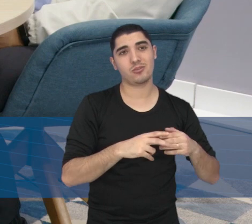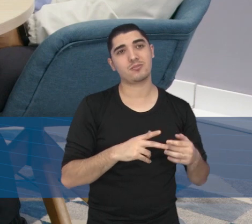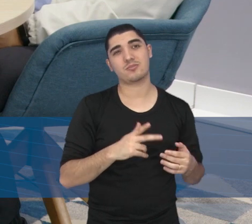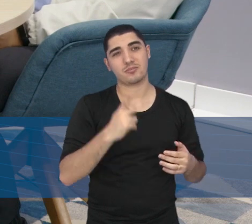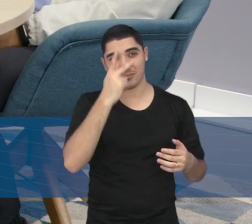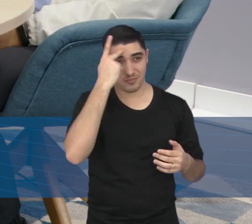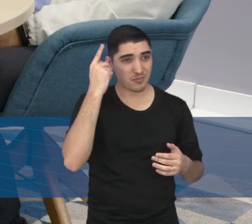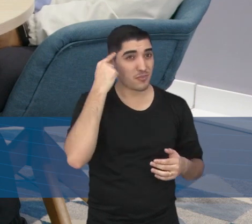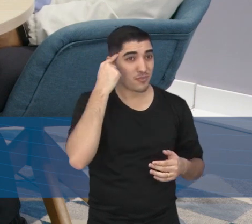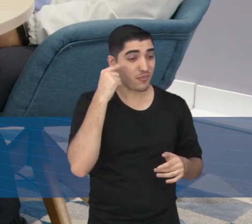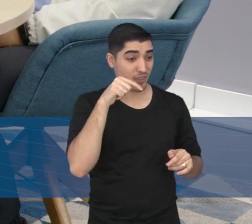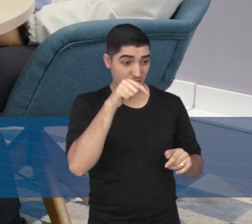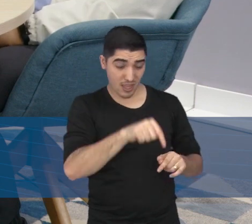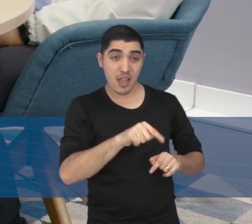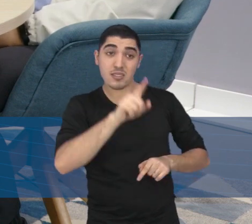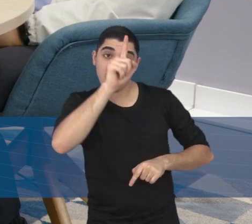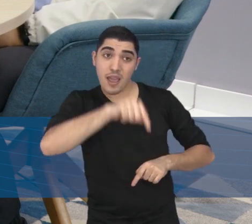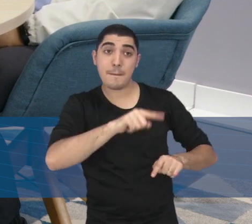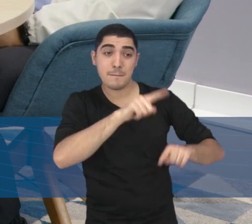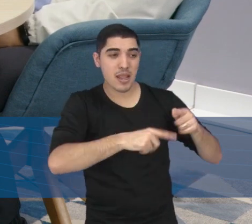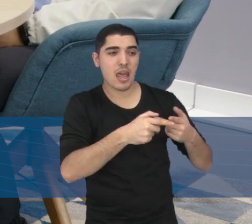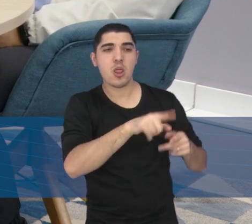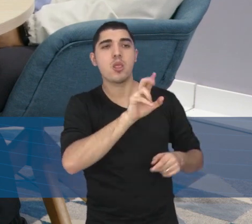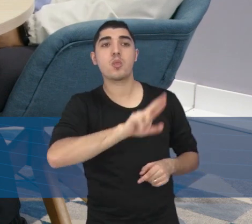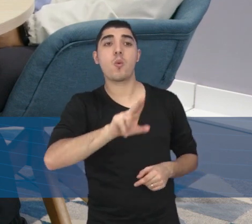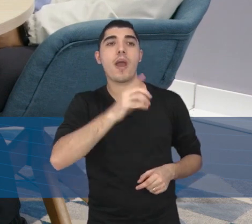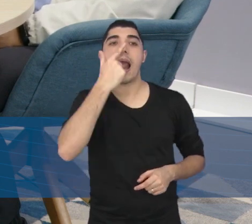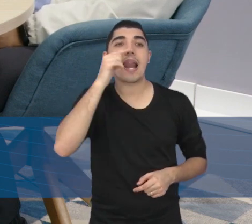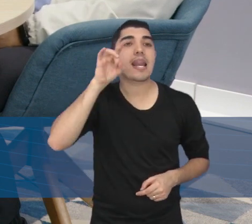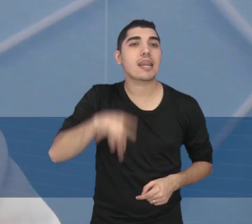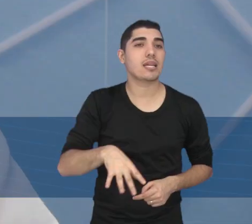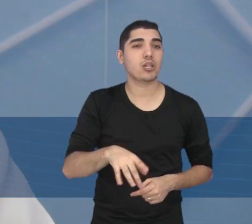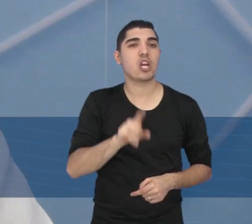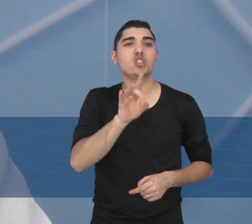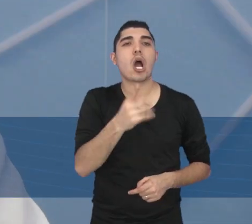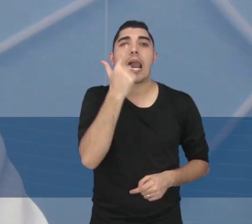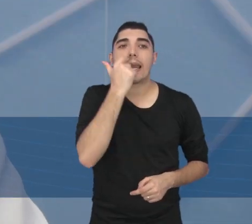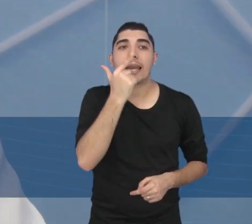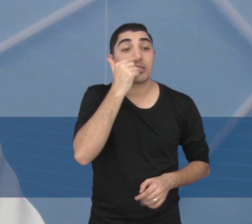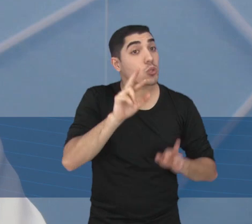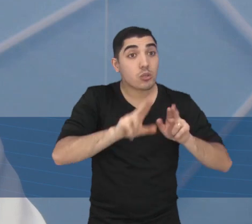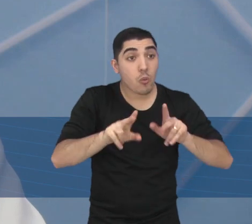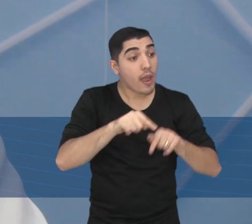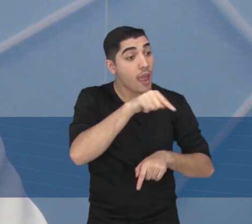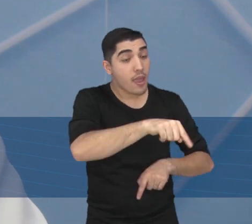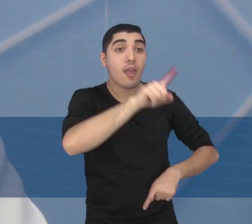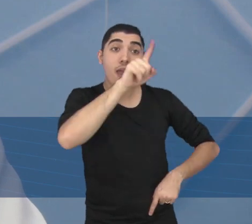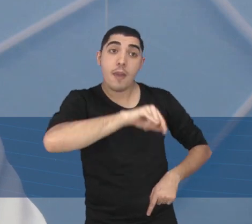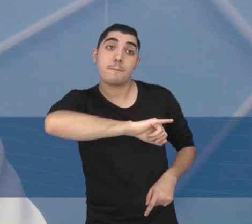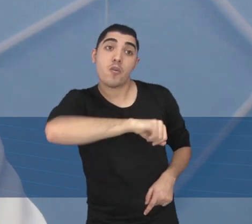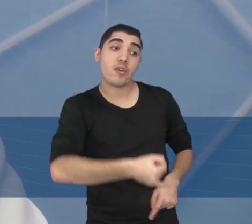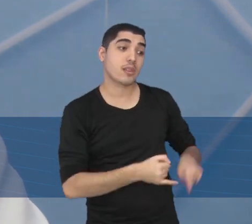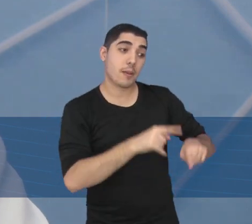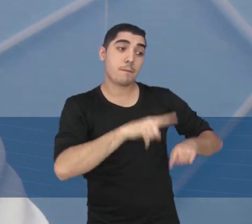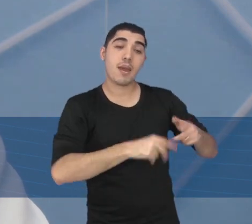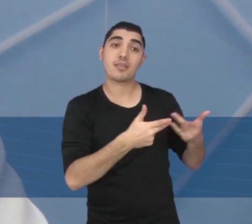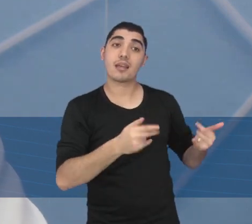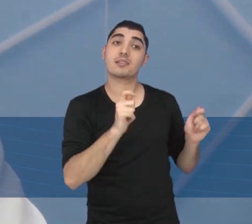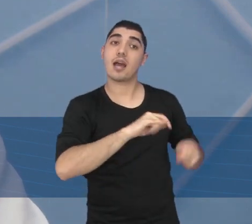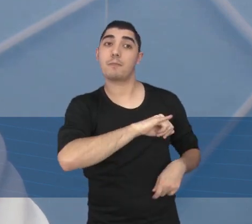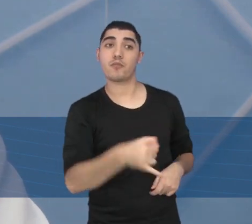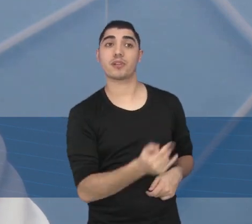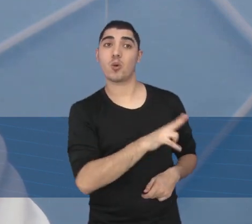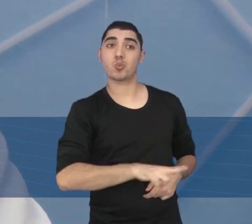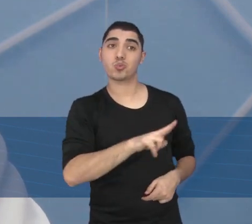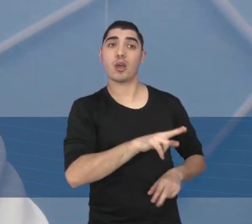que isso aqui é uma matéria-prima, é um recurso em potencial e não é lixo, a gente tem que mudar realmente esse conceito. A hora que mudar essa chave, aí as pessoas